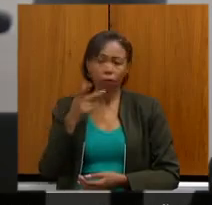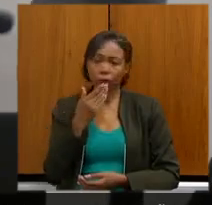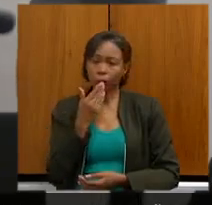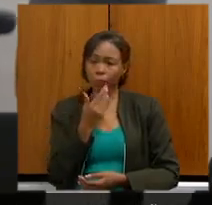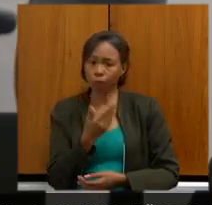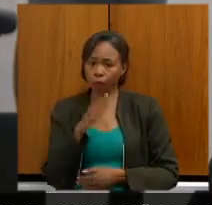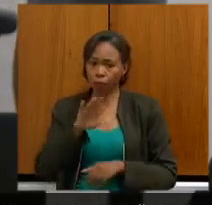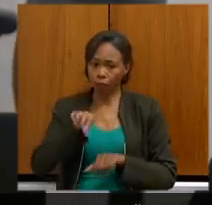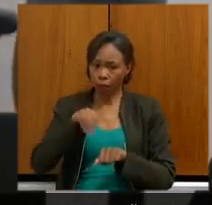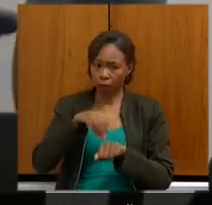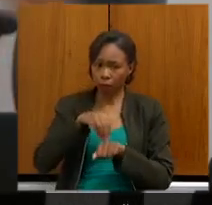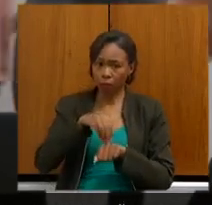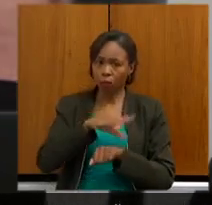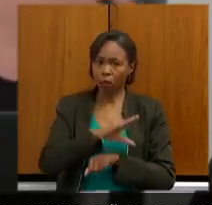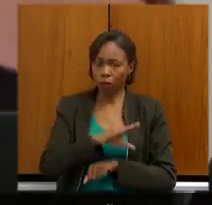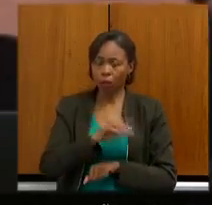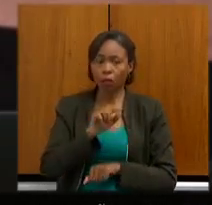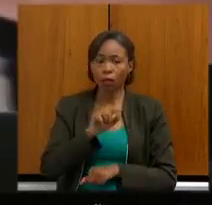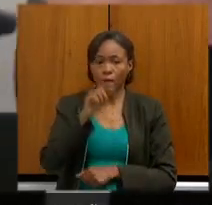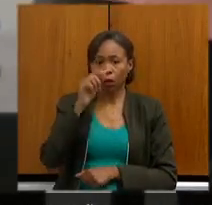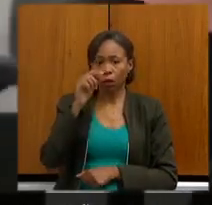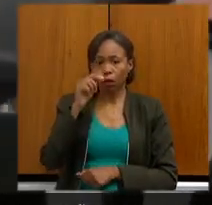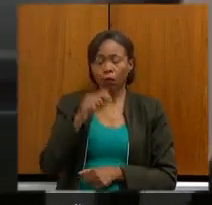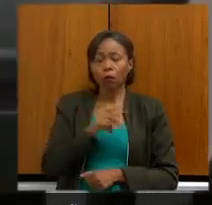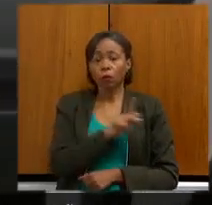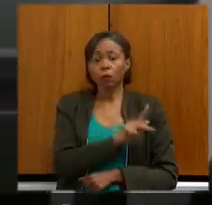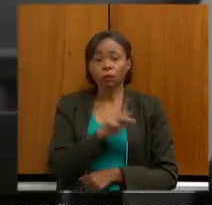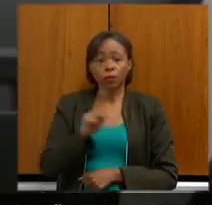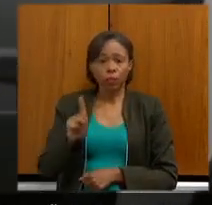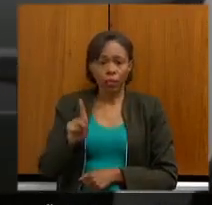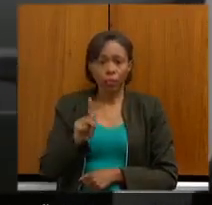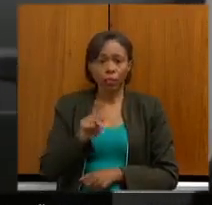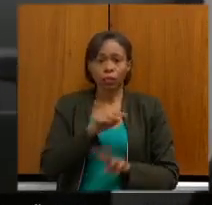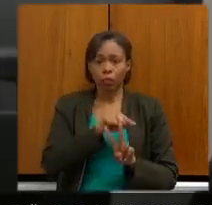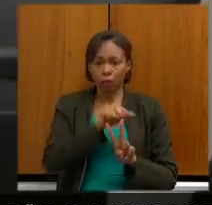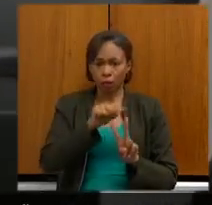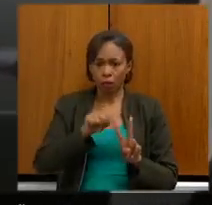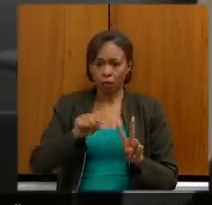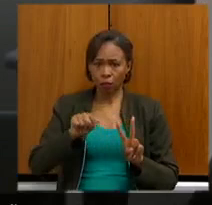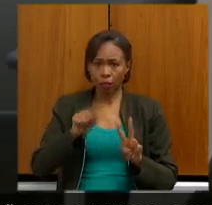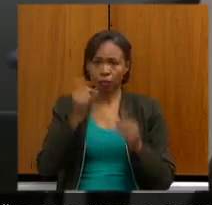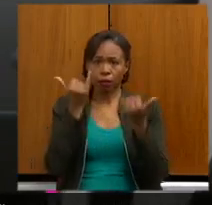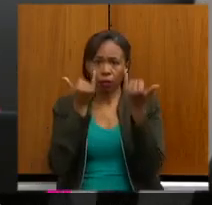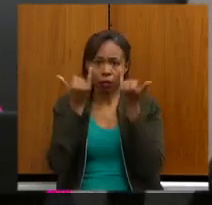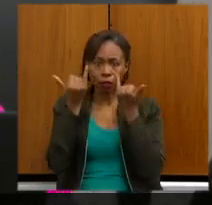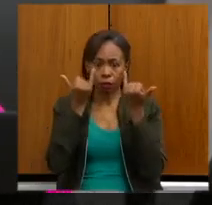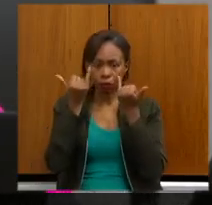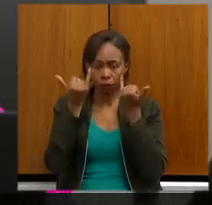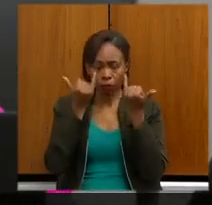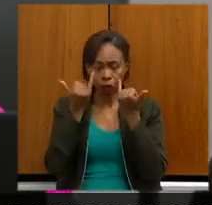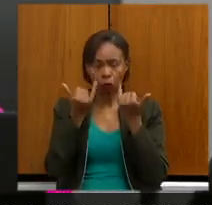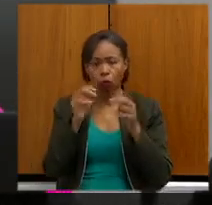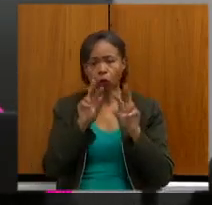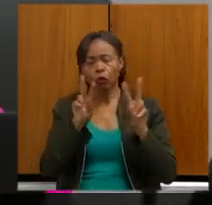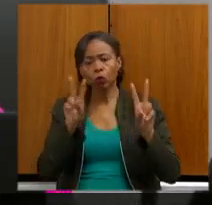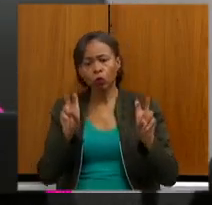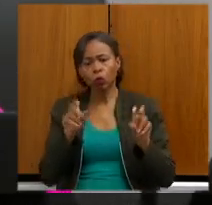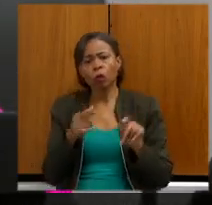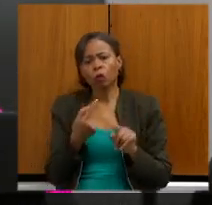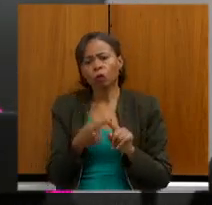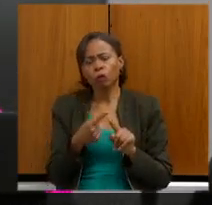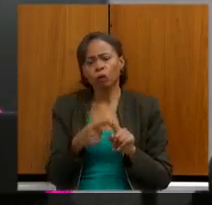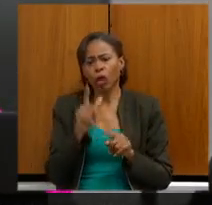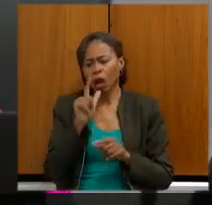encaminhado à prefeitura o presidente da Vale pedido de informações sobre os motivos